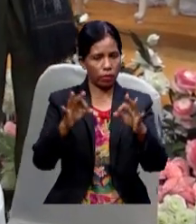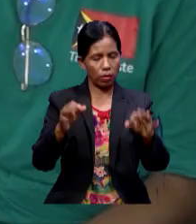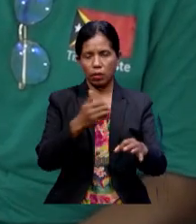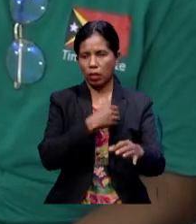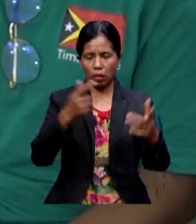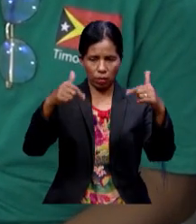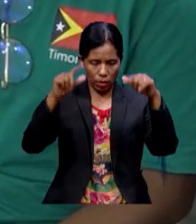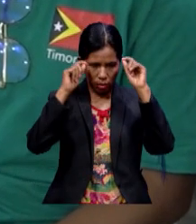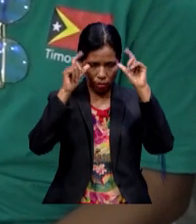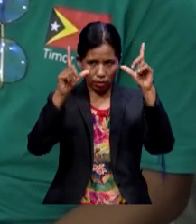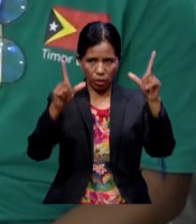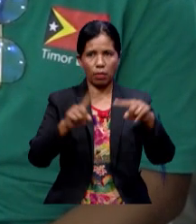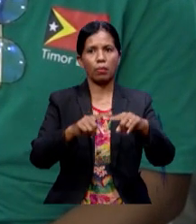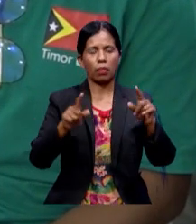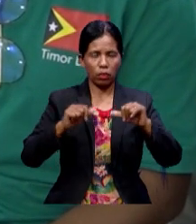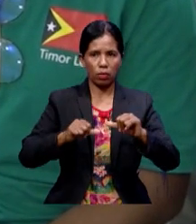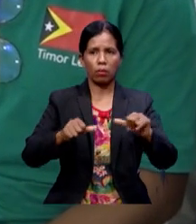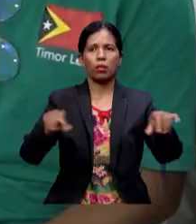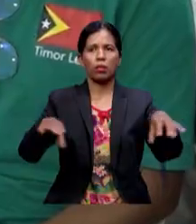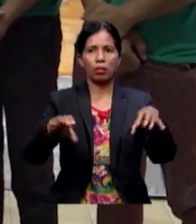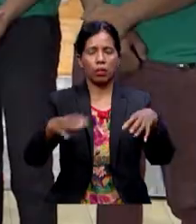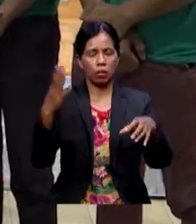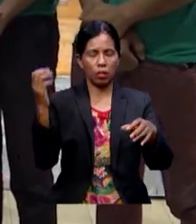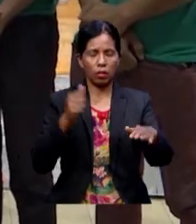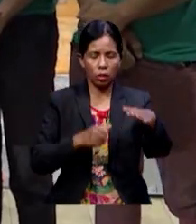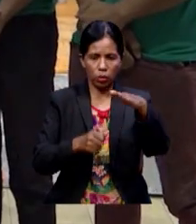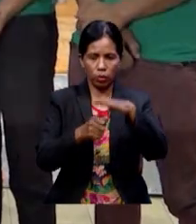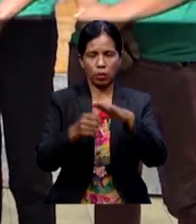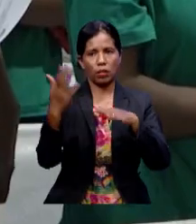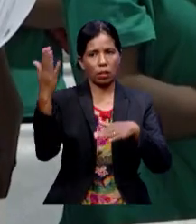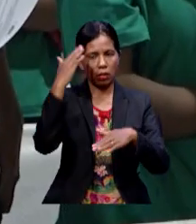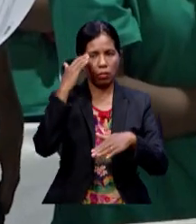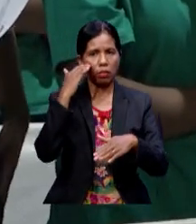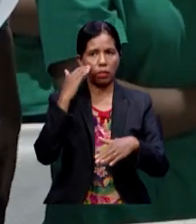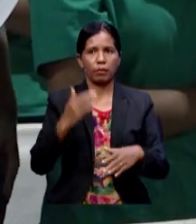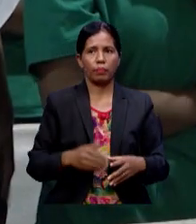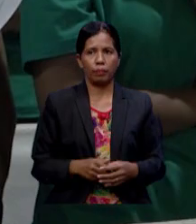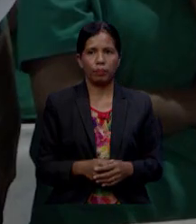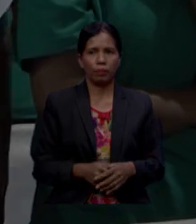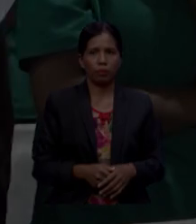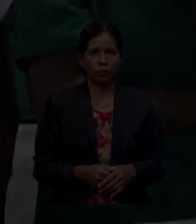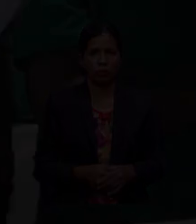fila mai Timor Leste, mai bi continua serviço ho ilegalmente ia Coreia do Sul. João Bosco, Bangwida Simenes, GMN.